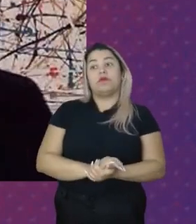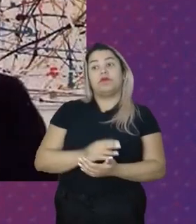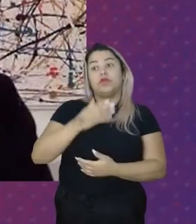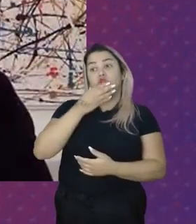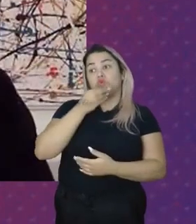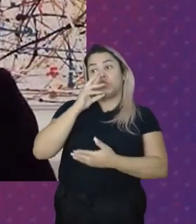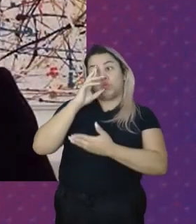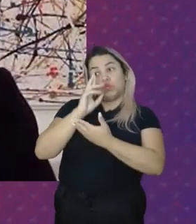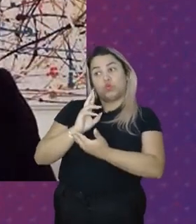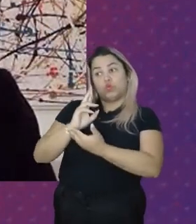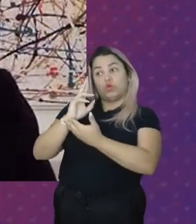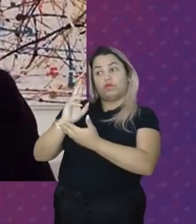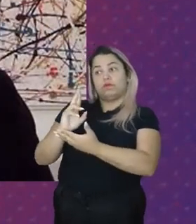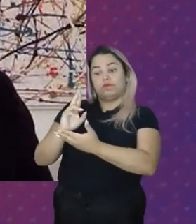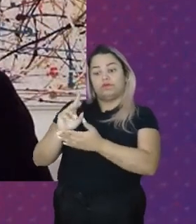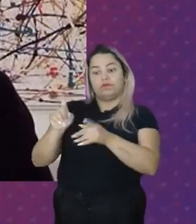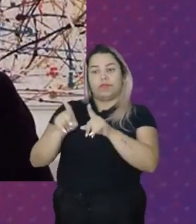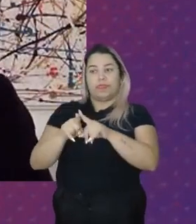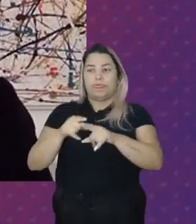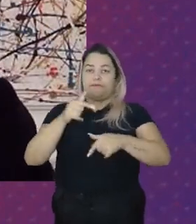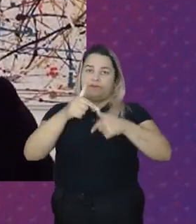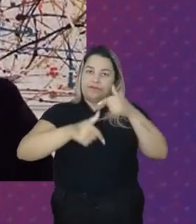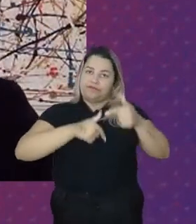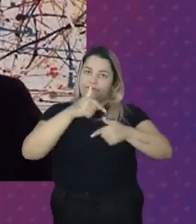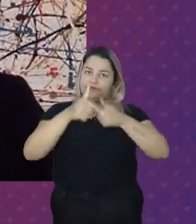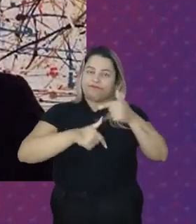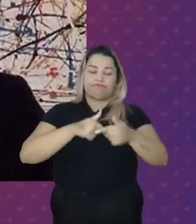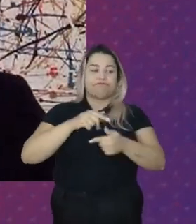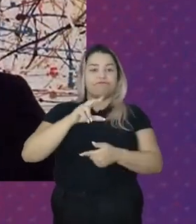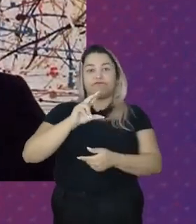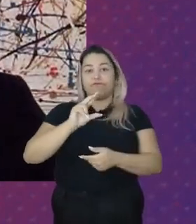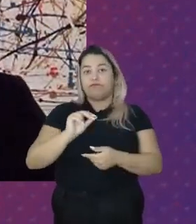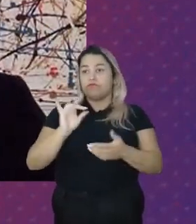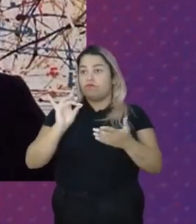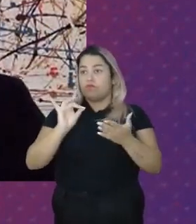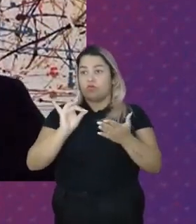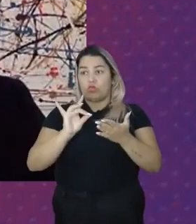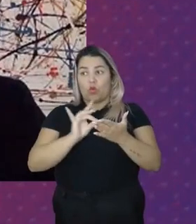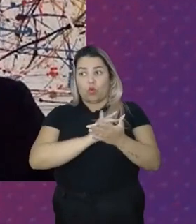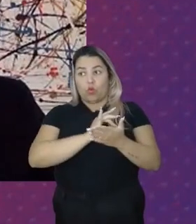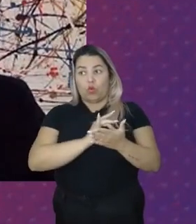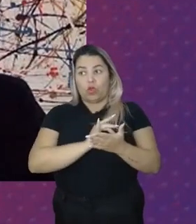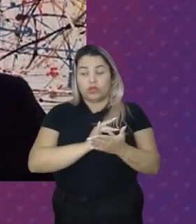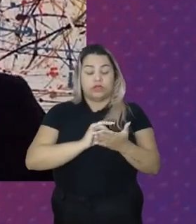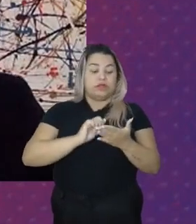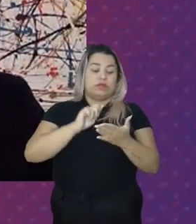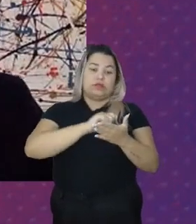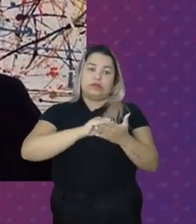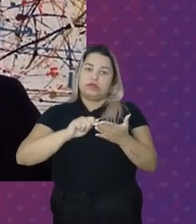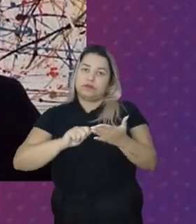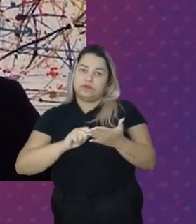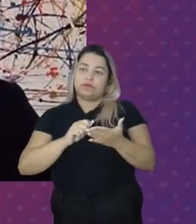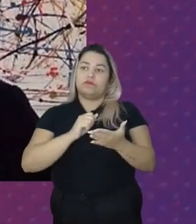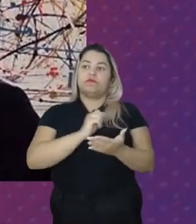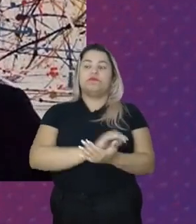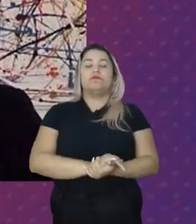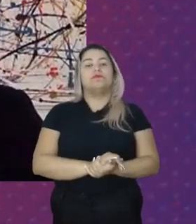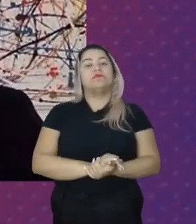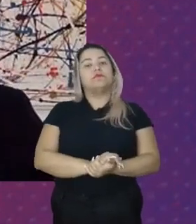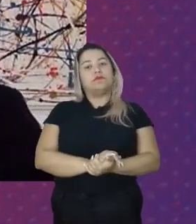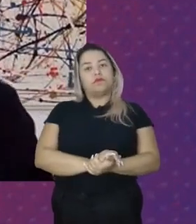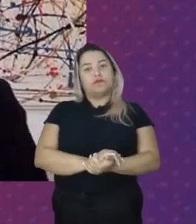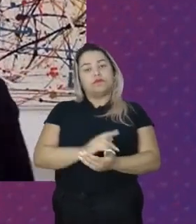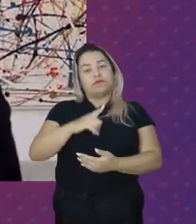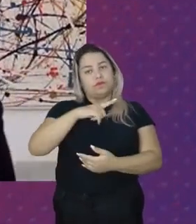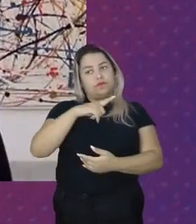que tomassem os serviços dos trabalhadores não fizessem o registro em carteira, em caderneta, eles eram